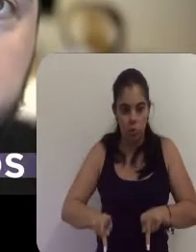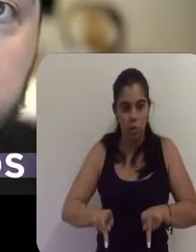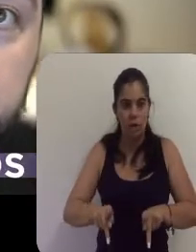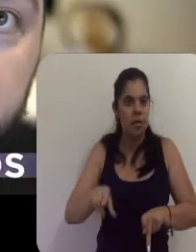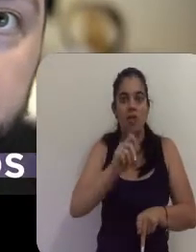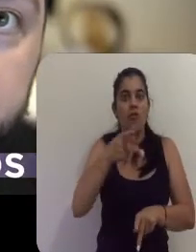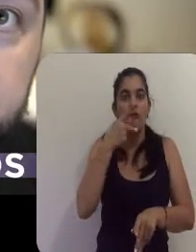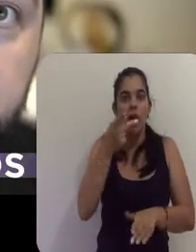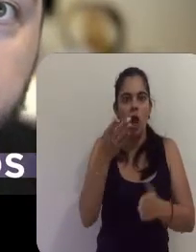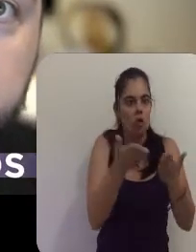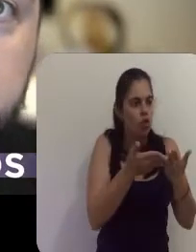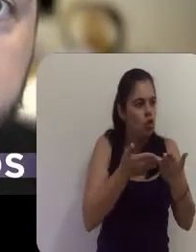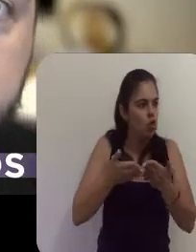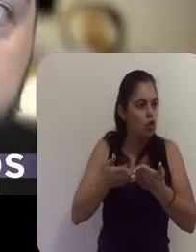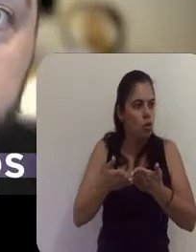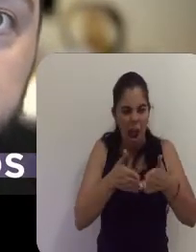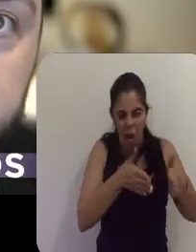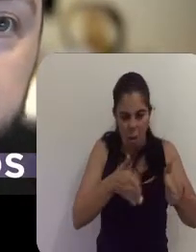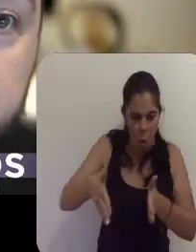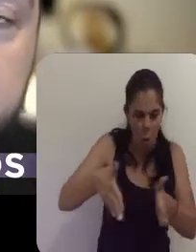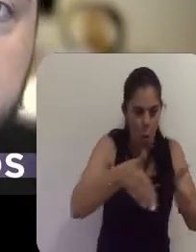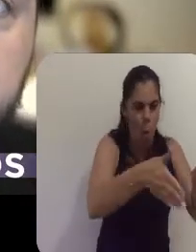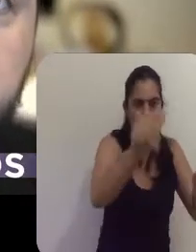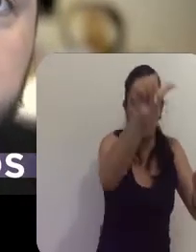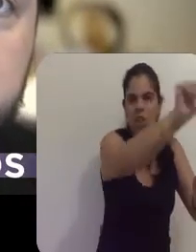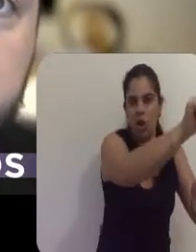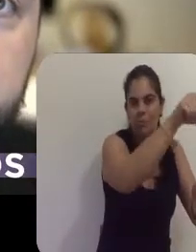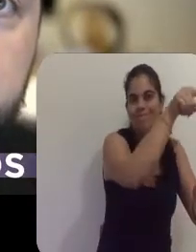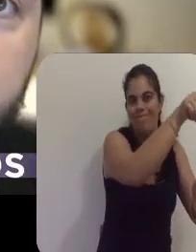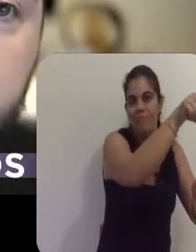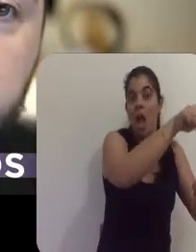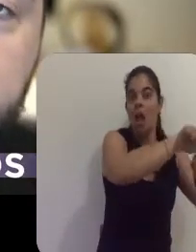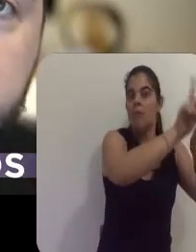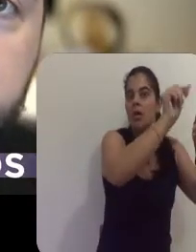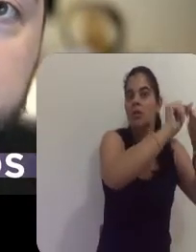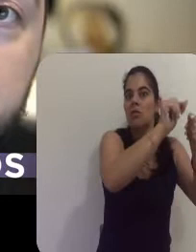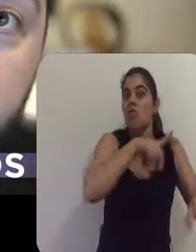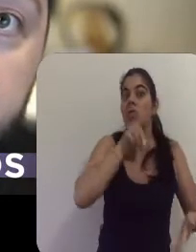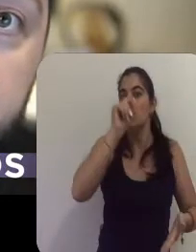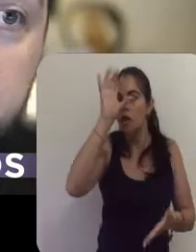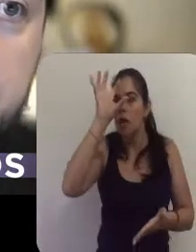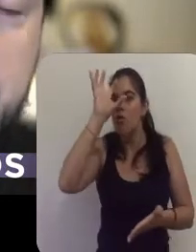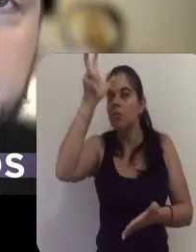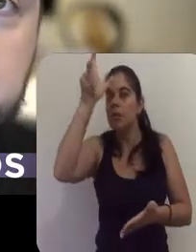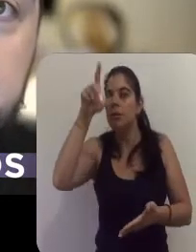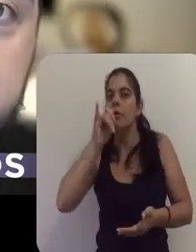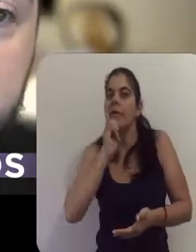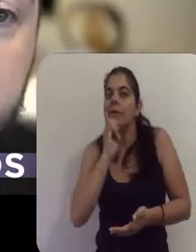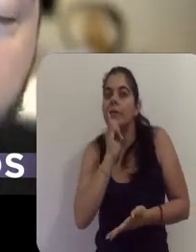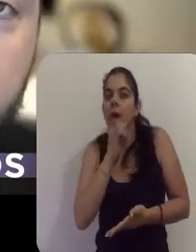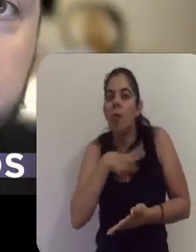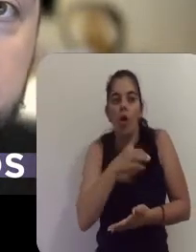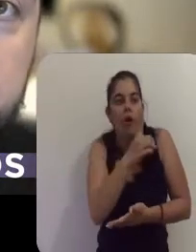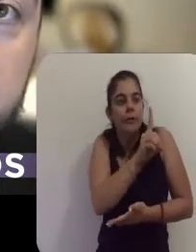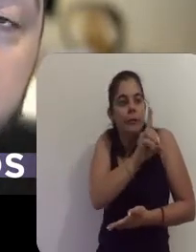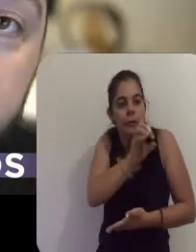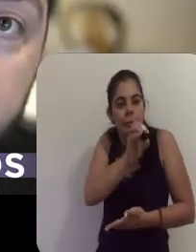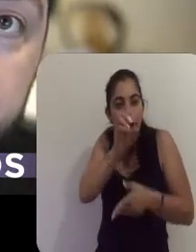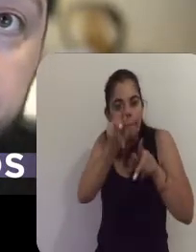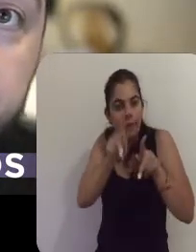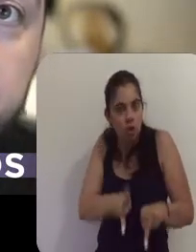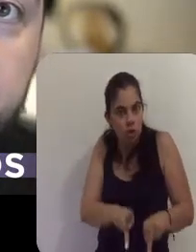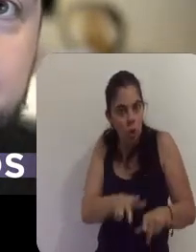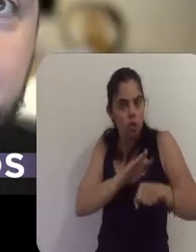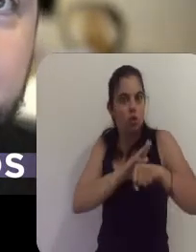pessoas, para conter elas. Eu estou trazendo esse estudo para vocês, não para dizer que a gente está arrumando para esse pior cenário, mas para dizer que enquanto a gente ainda